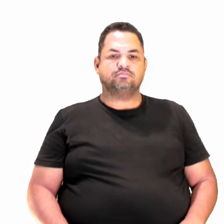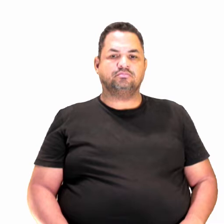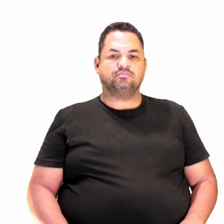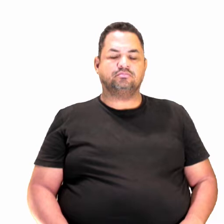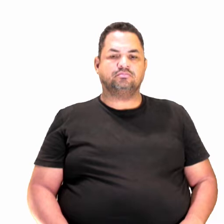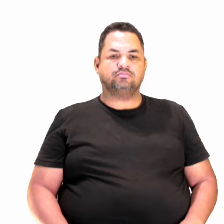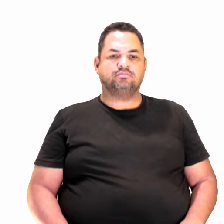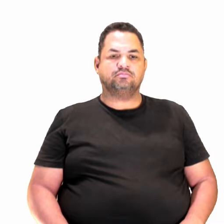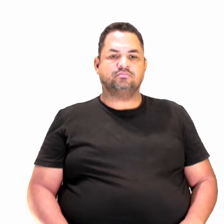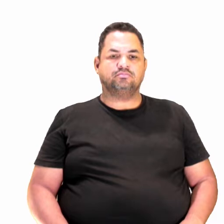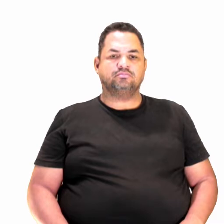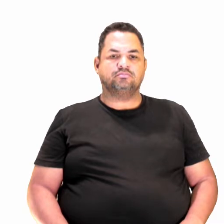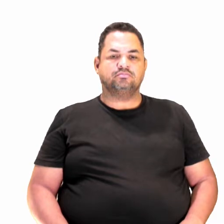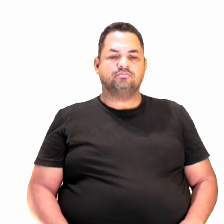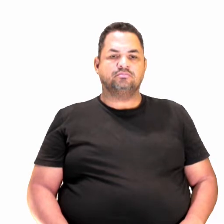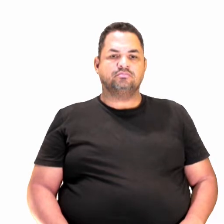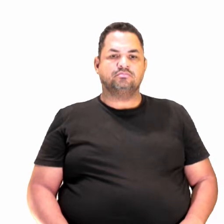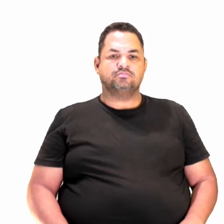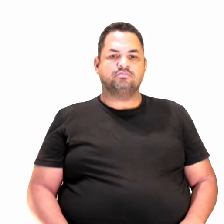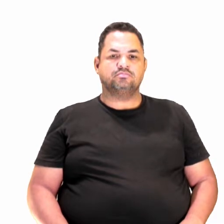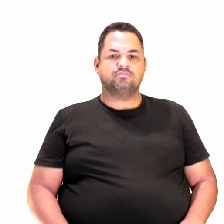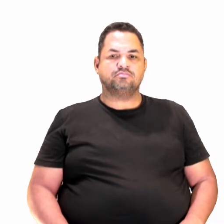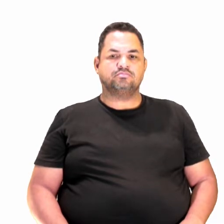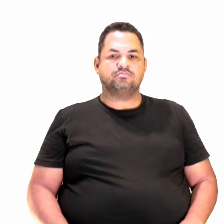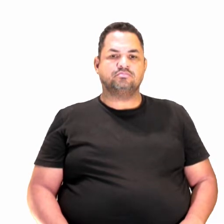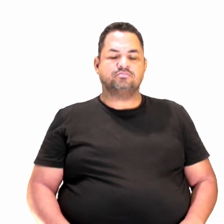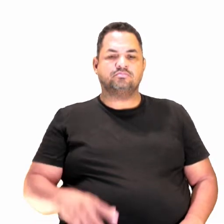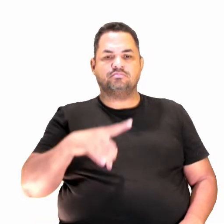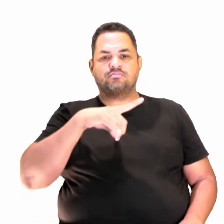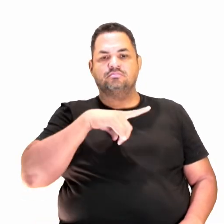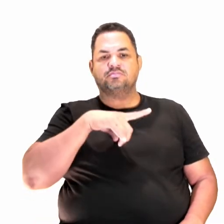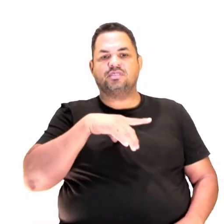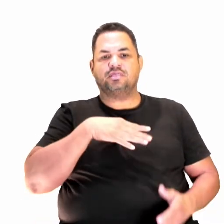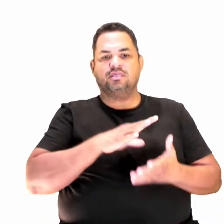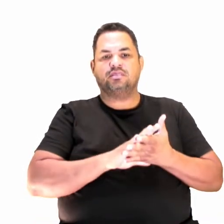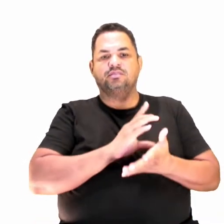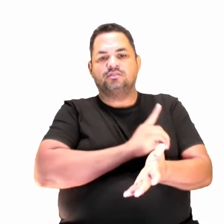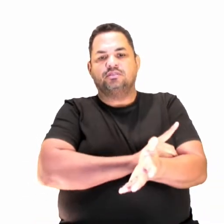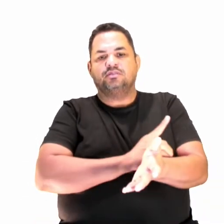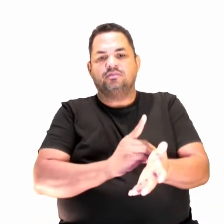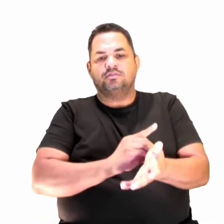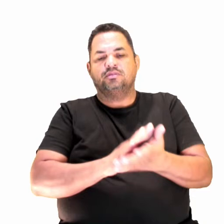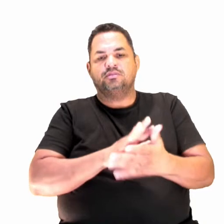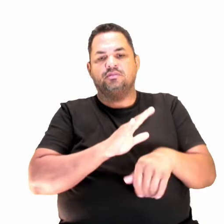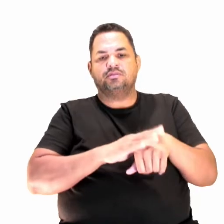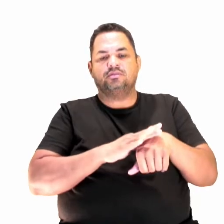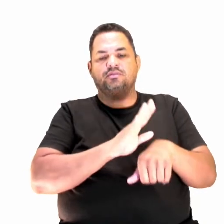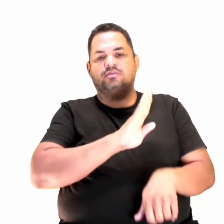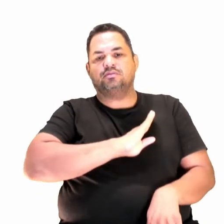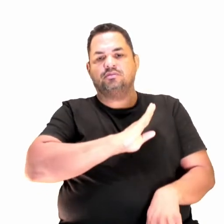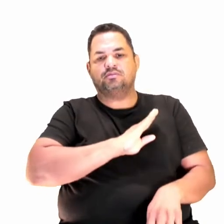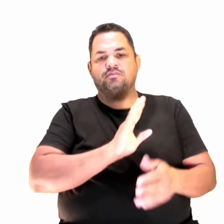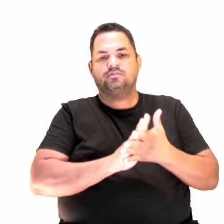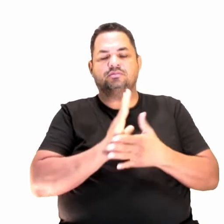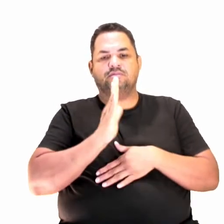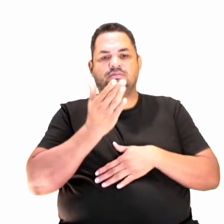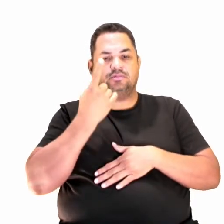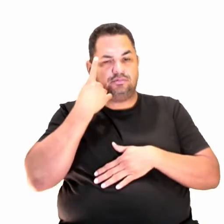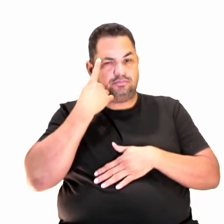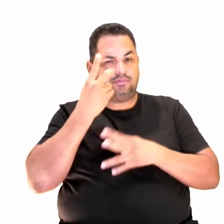heart disease. Então, só pelo fato de ter diabetes e doença do coração, acredito que já dê para pegar